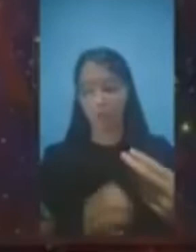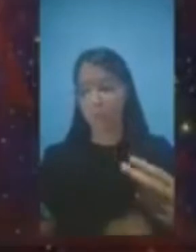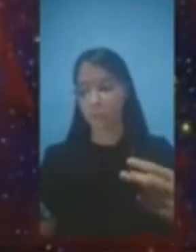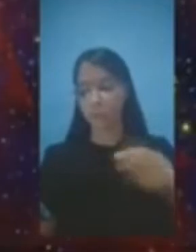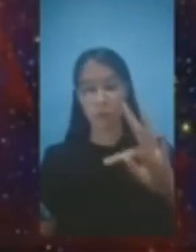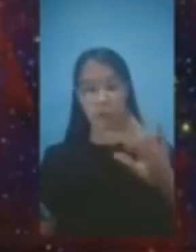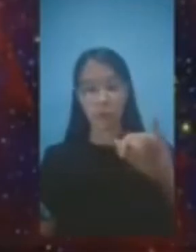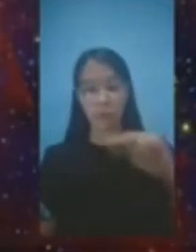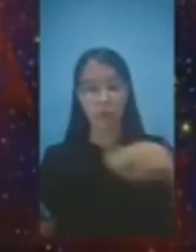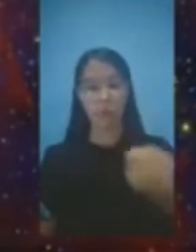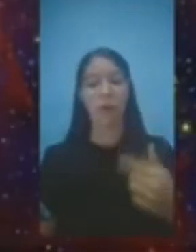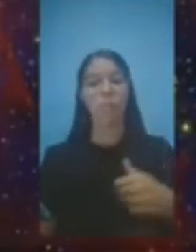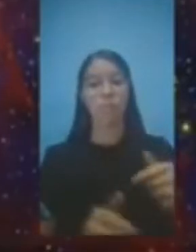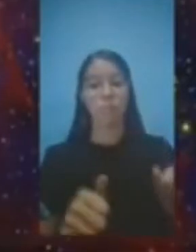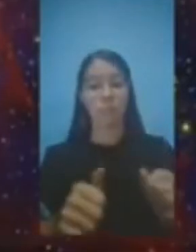Sou Clementino,